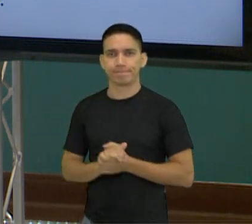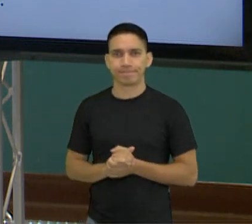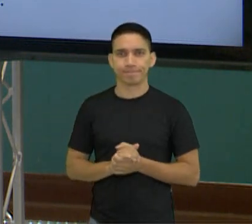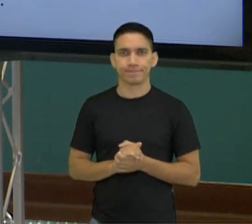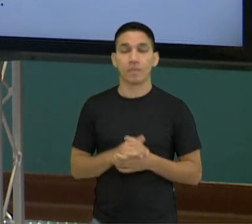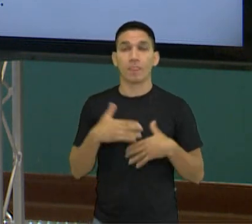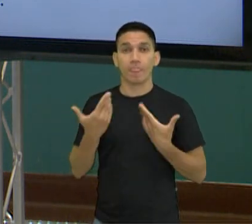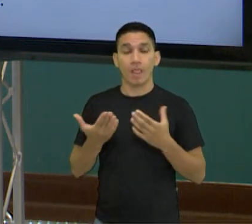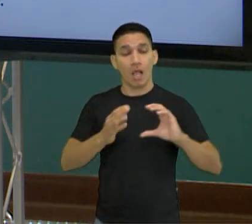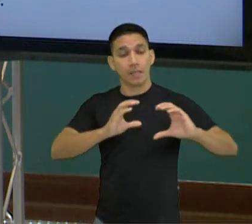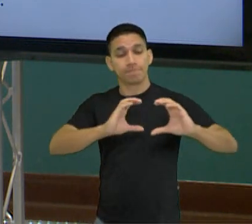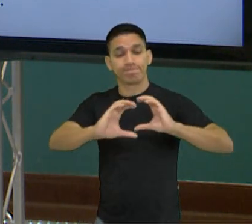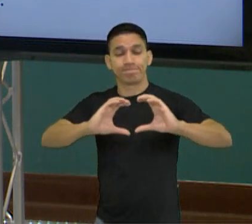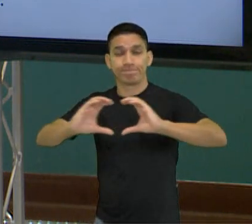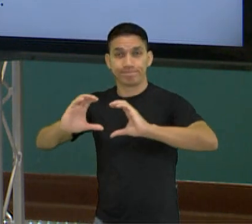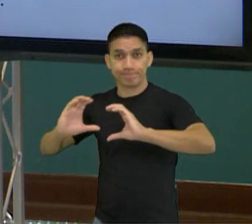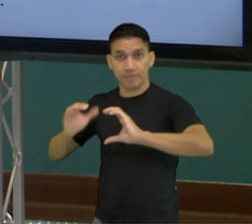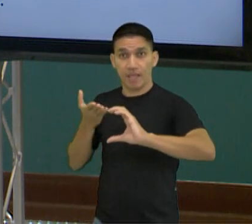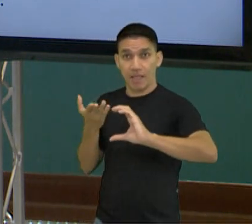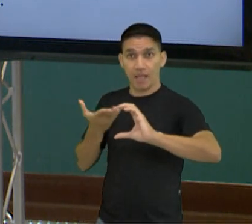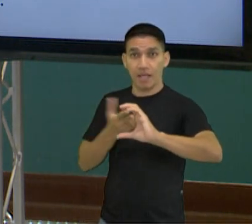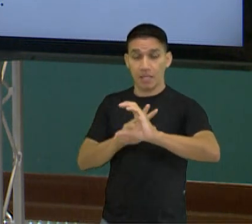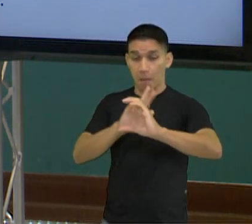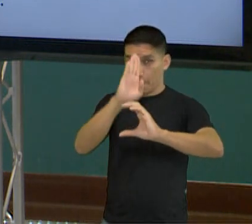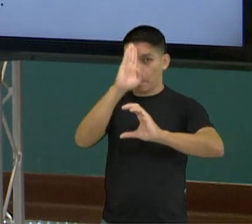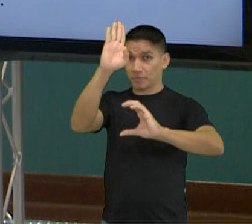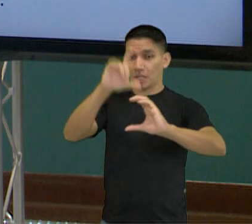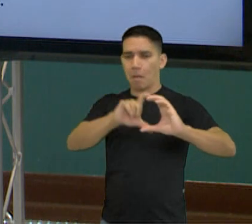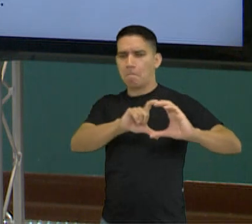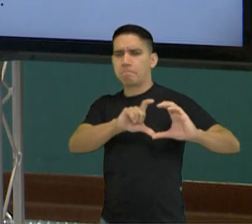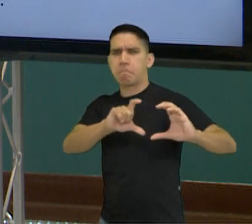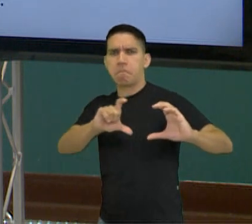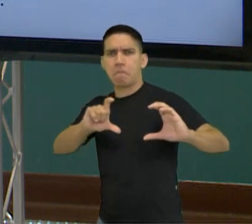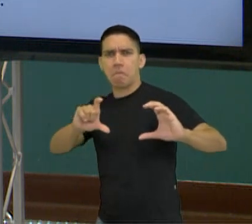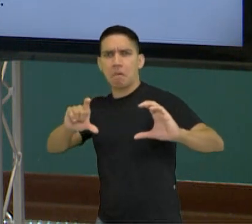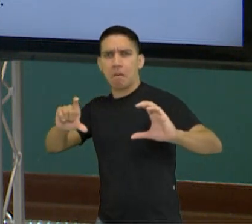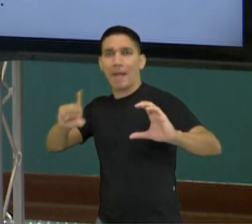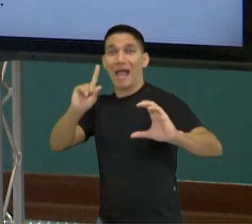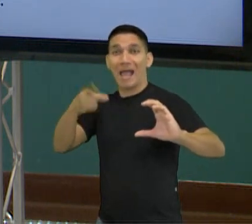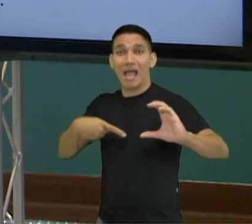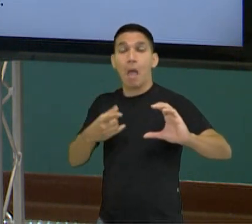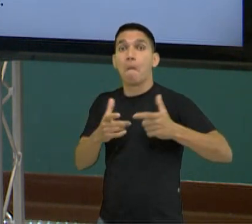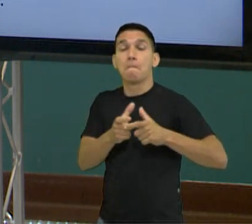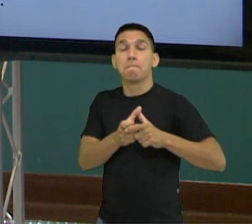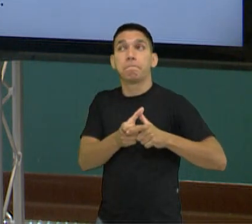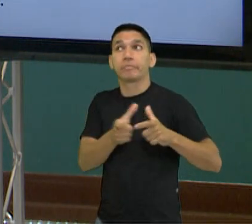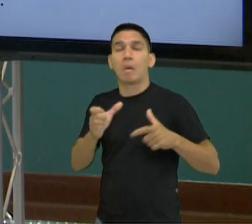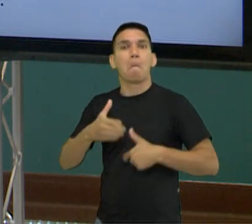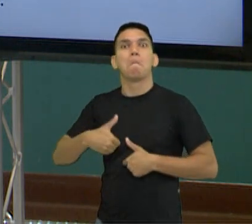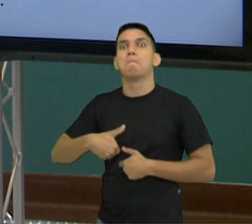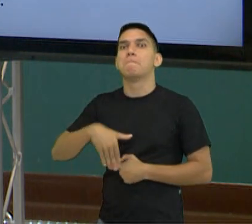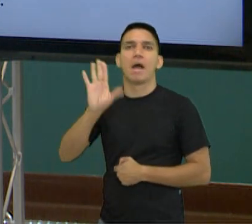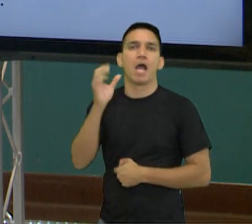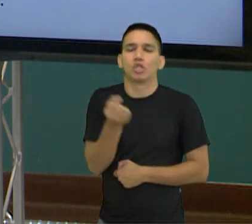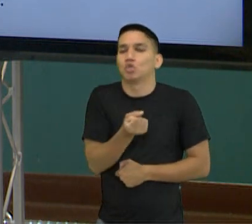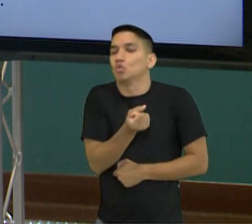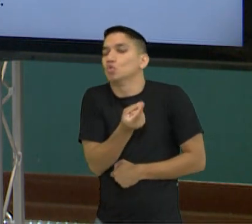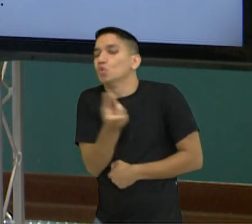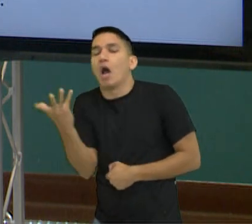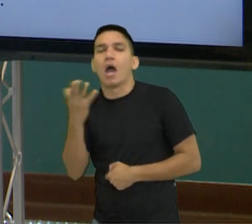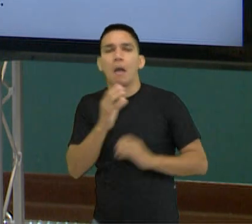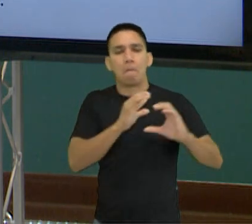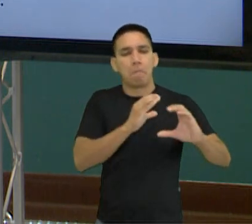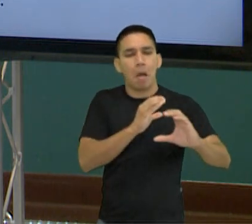A cadeia carbônica principal é a sequência que reúne o maior número de carbonos. Então,